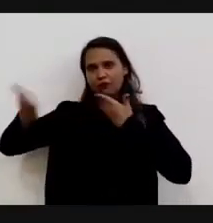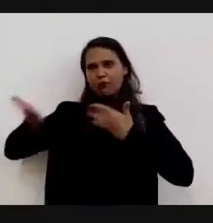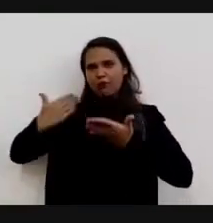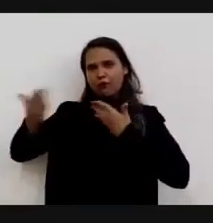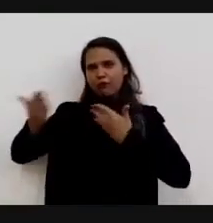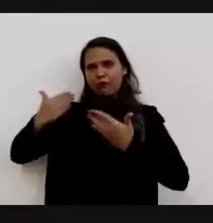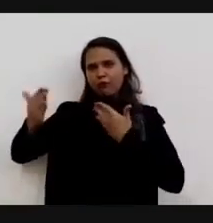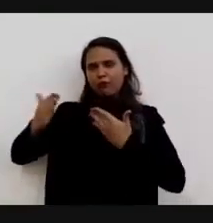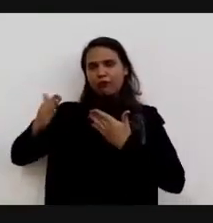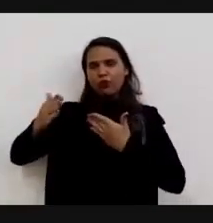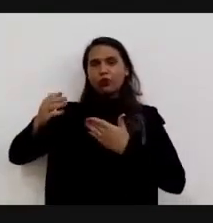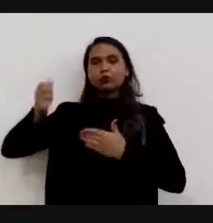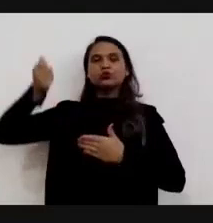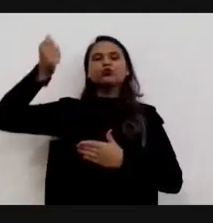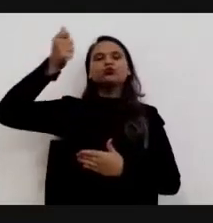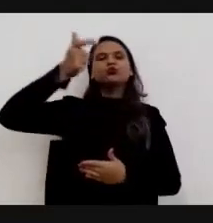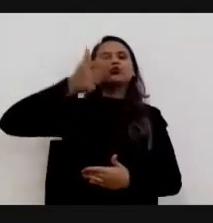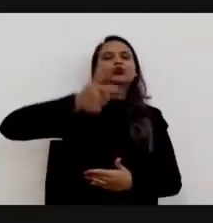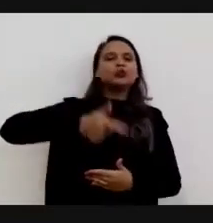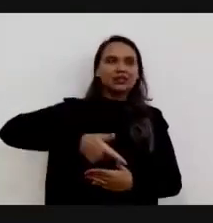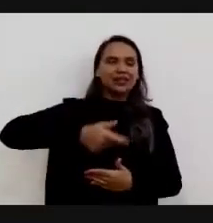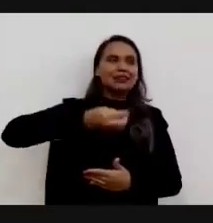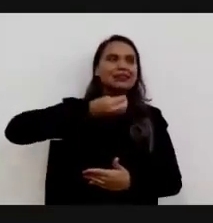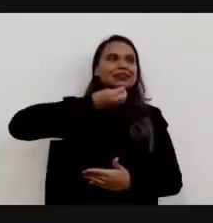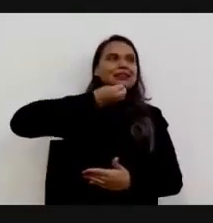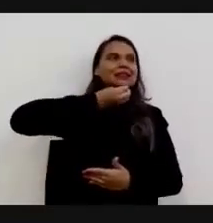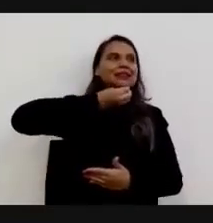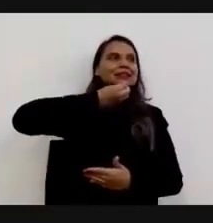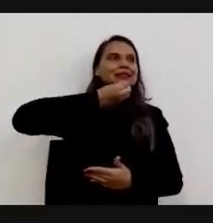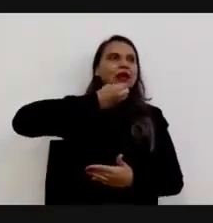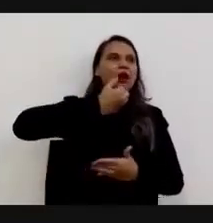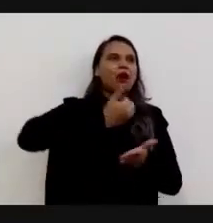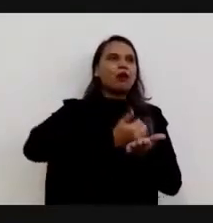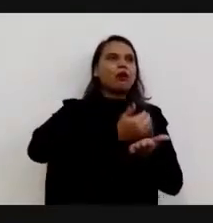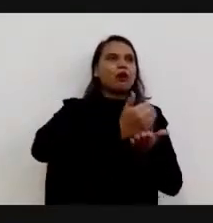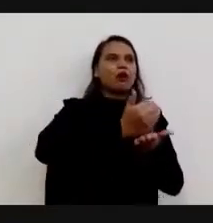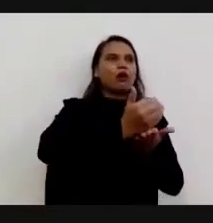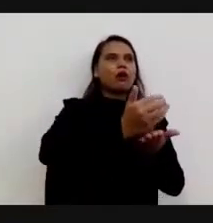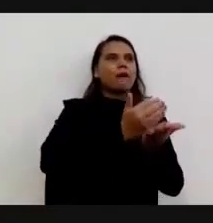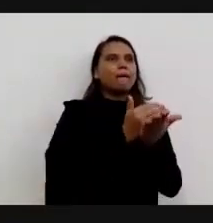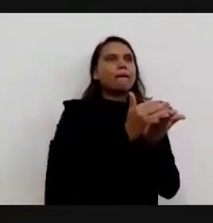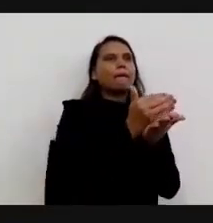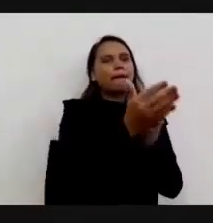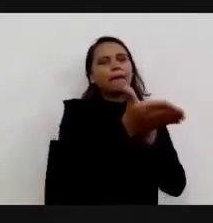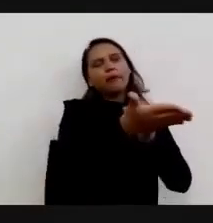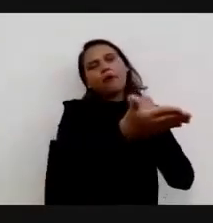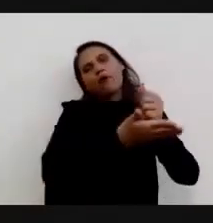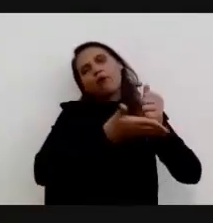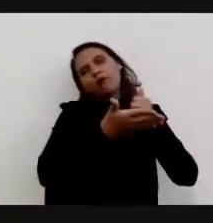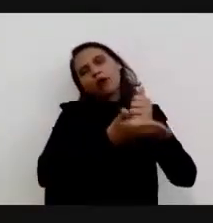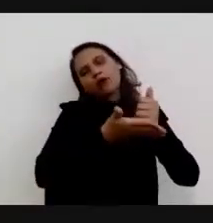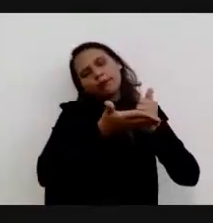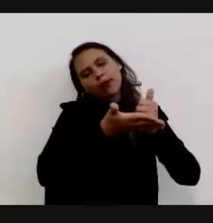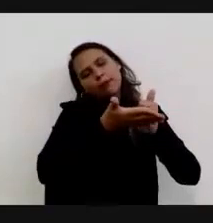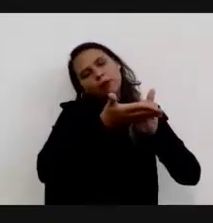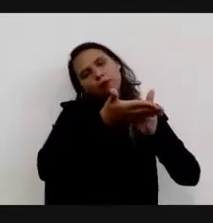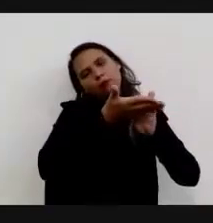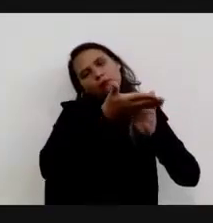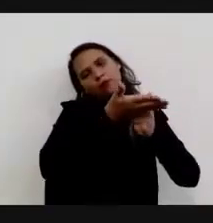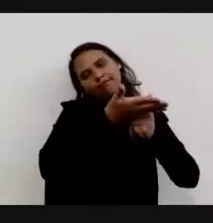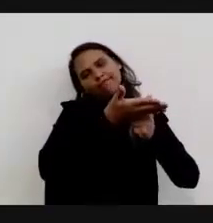que tentar produzir a matéria desde o zero. Porque, veja bem, o